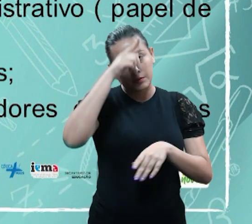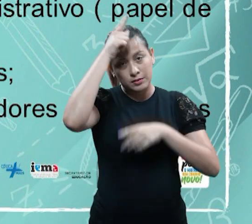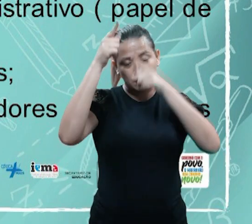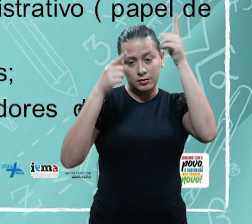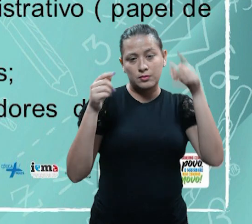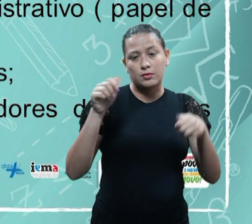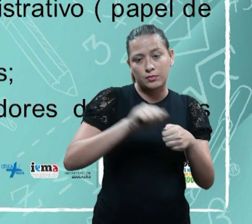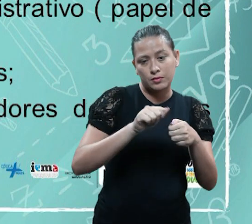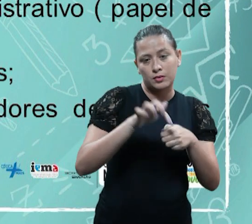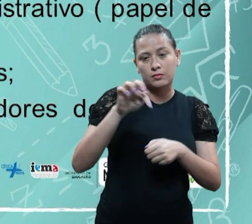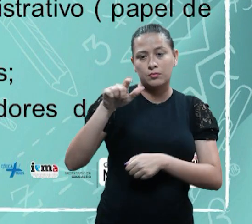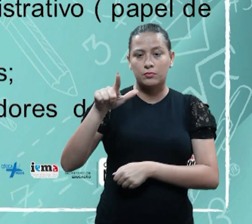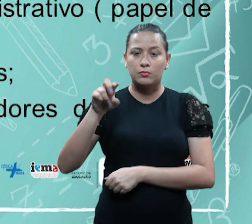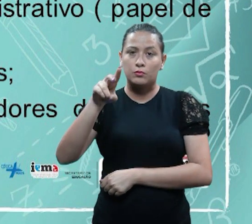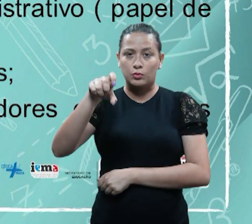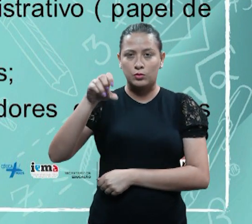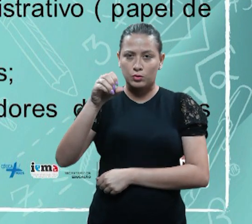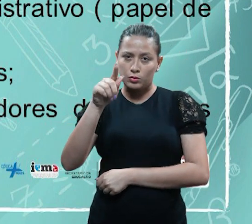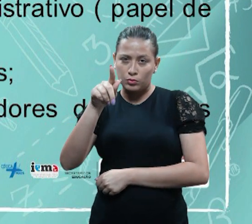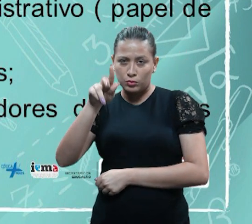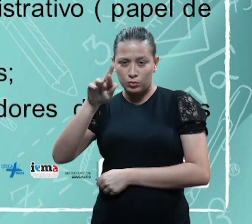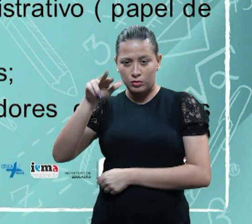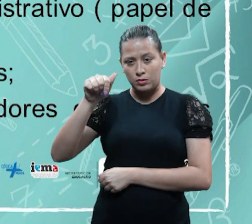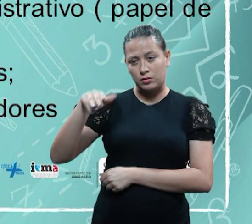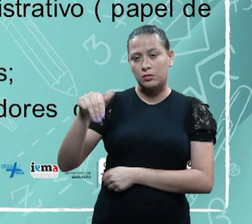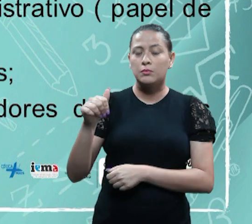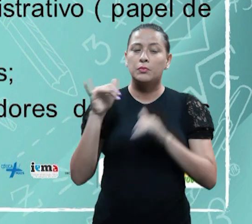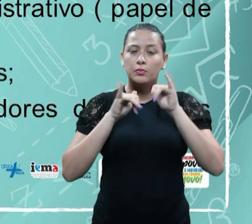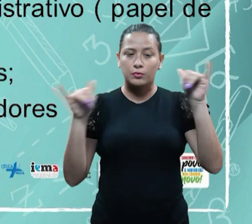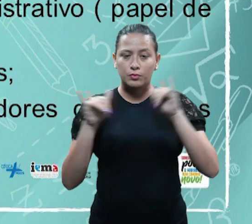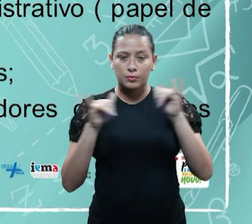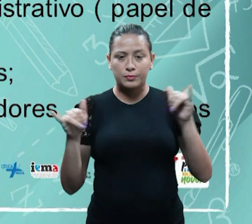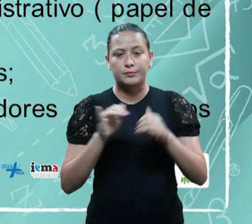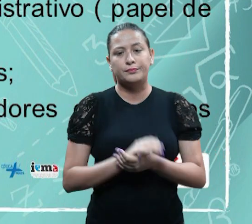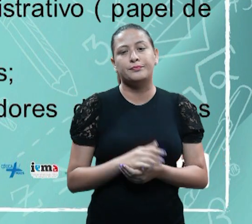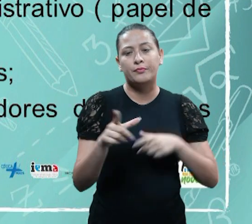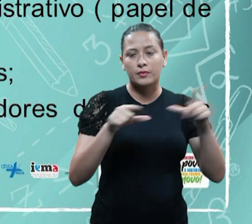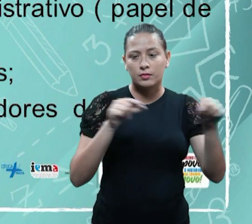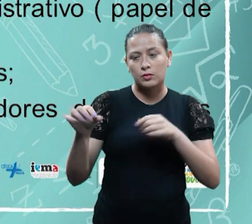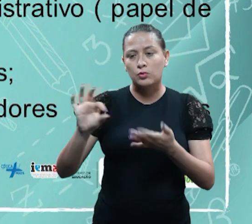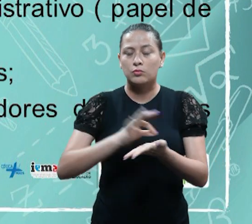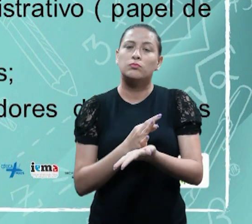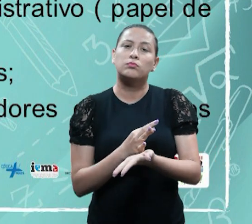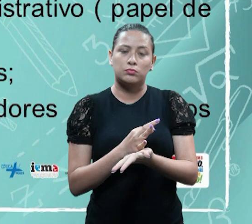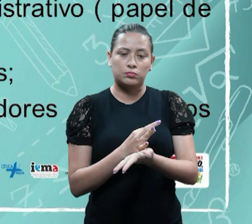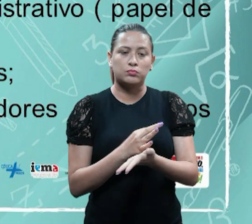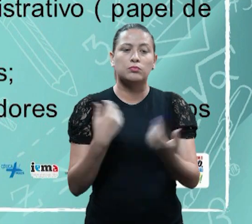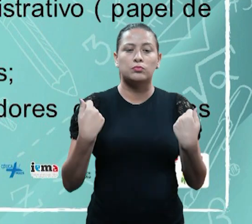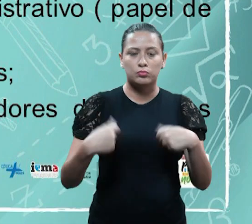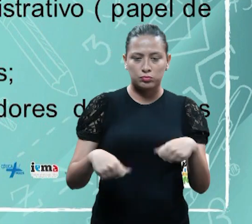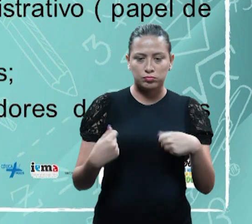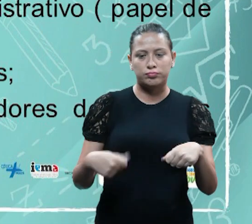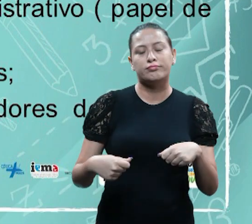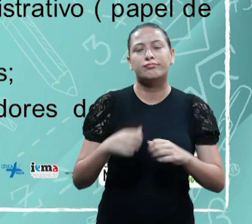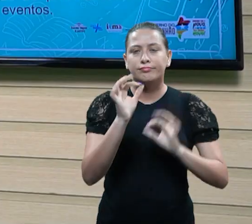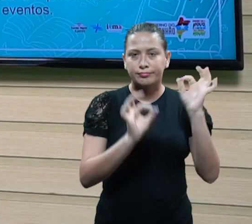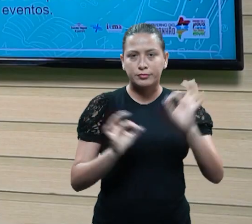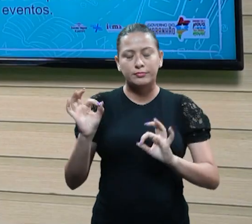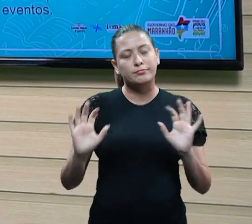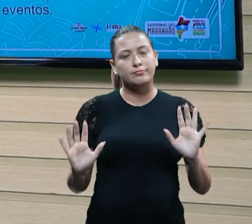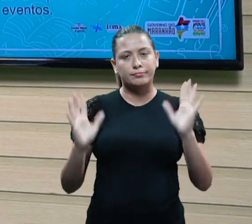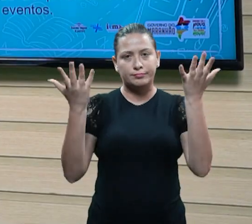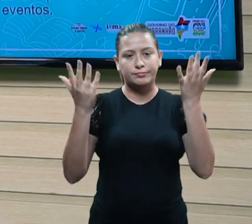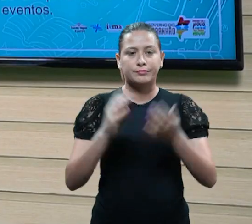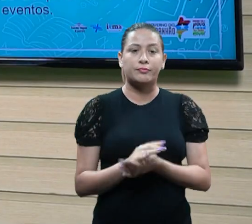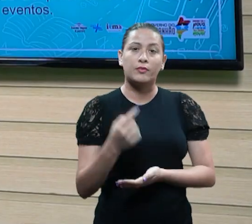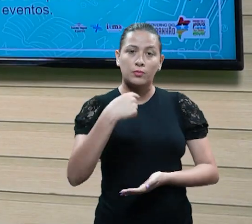informações, identificação, seleção e contratação de prestadores de serviços necessários para essa organização de eventos. Então,